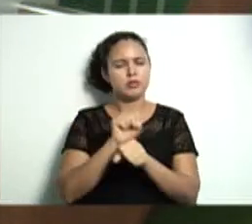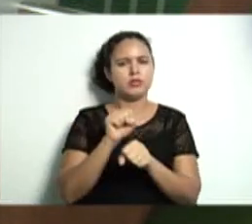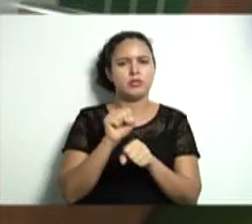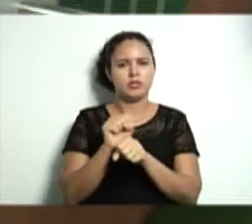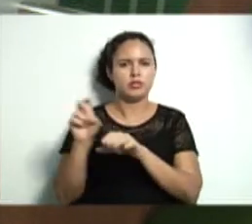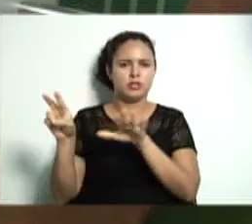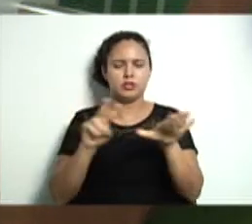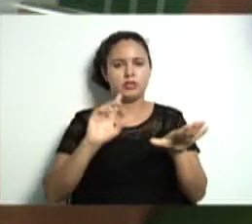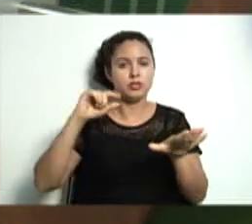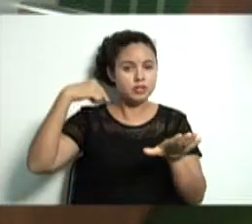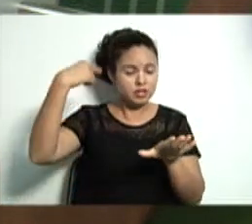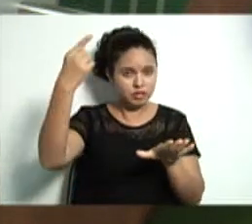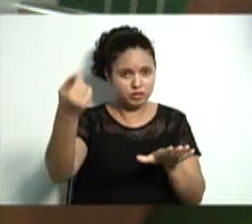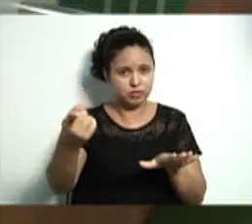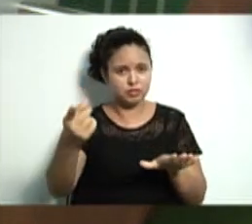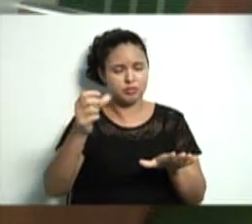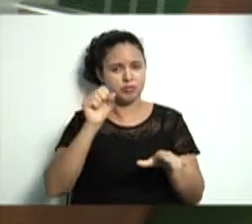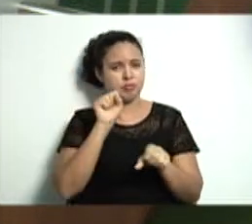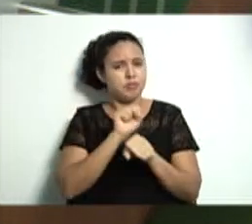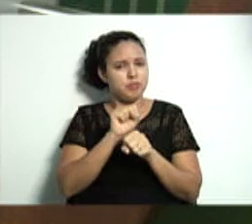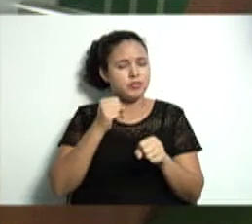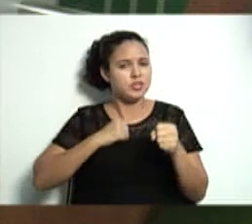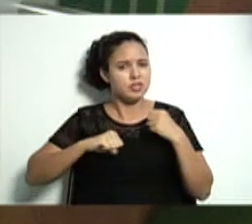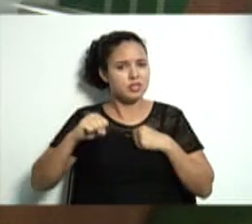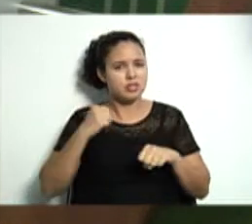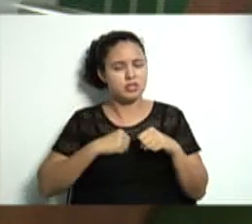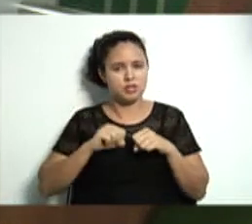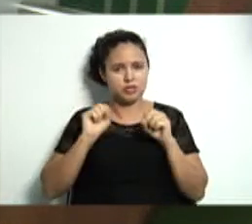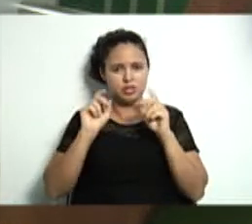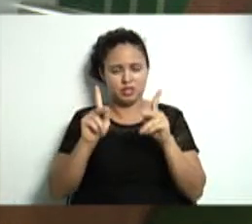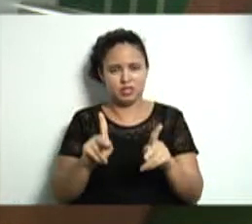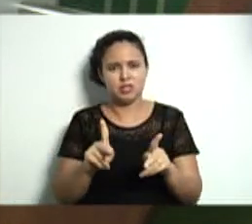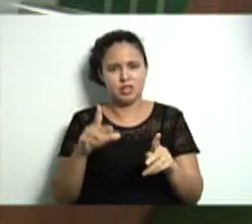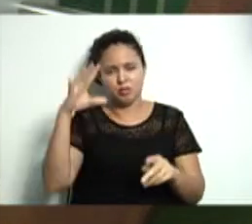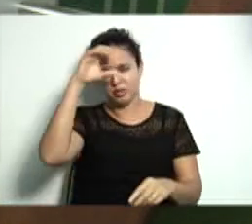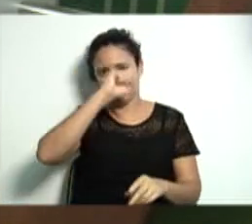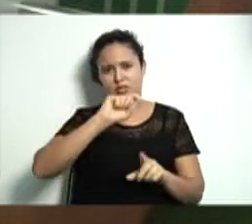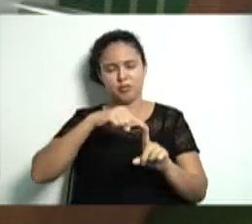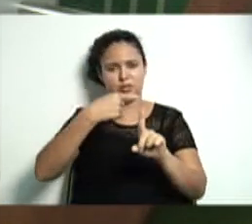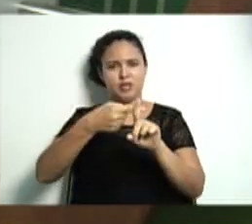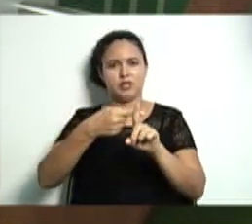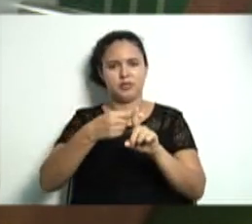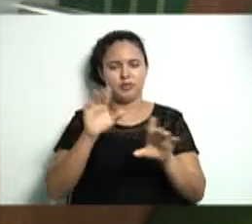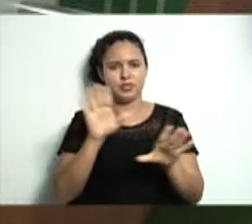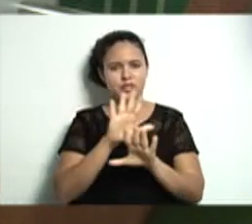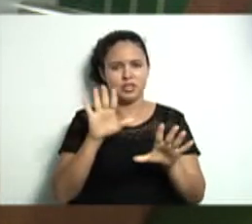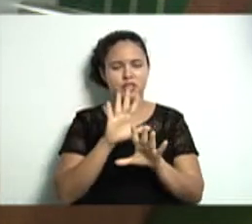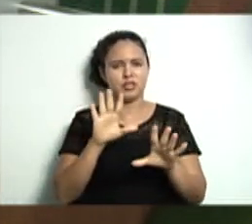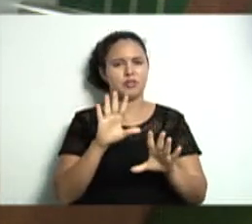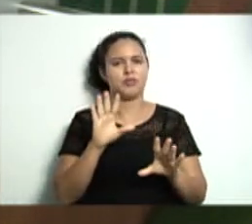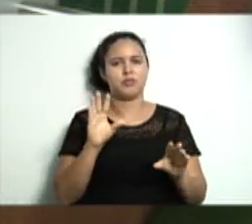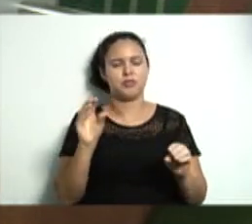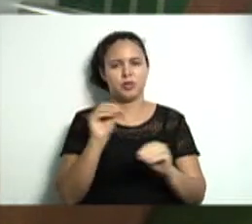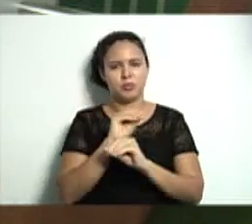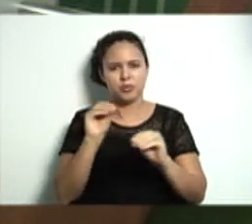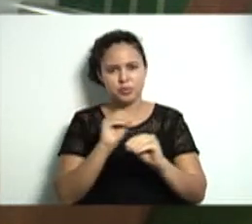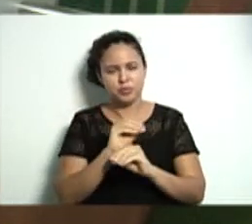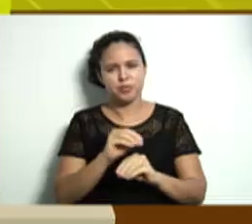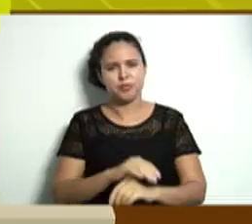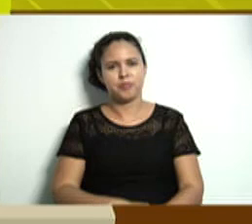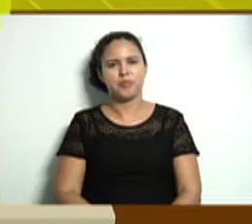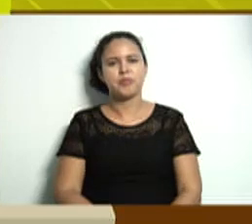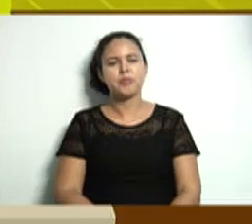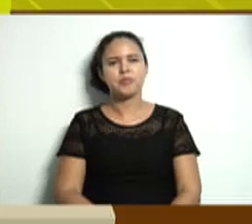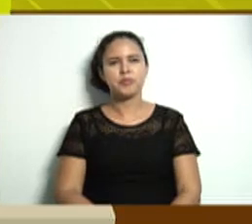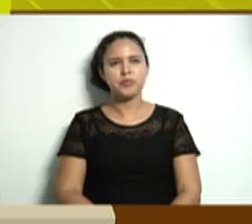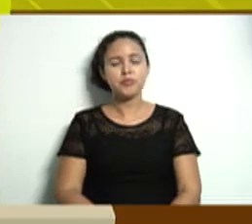você bastante ansioso semana que vem para aprender mais. Até a aula 3, gente. E